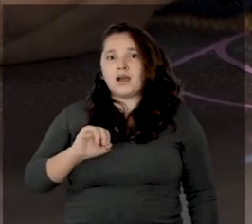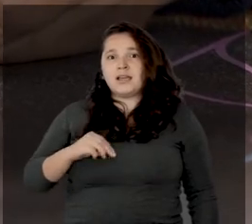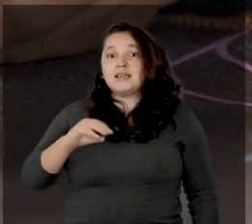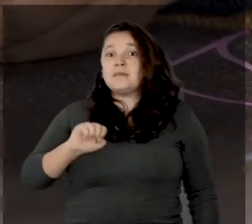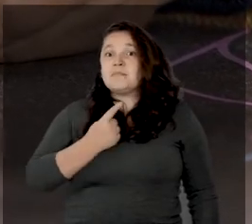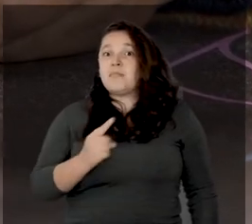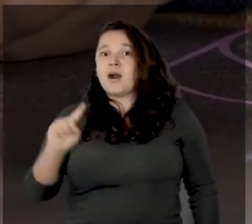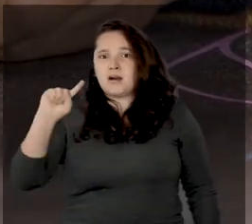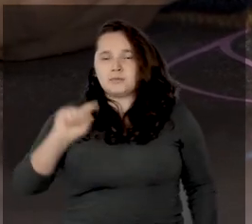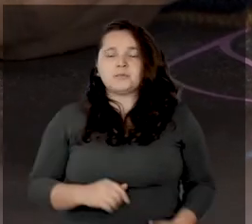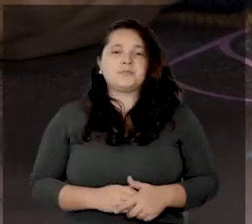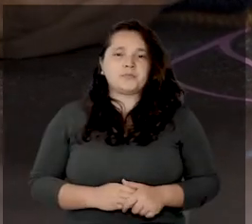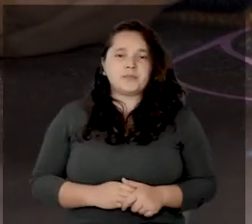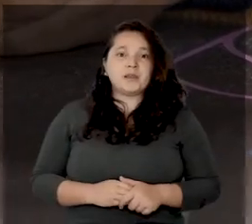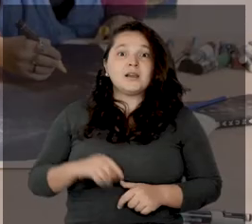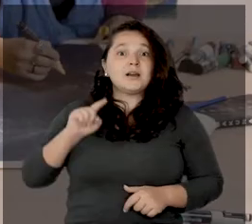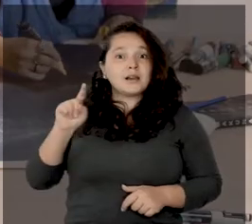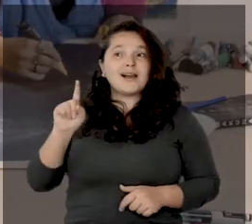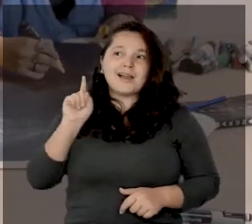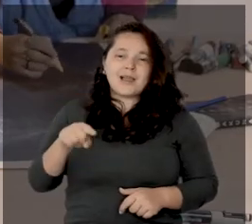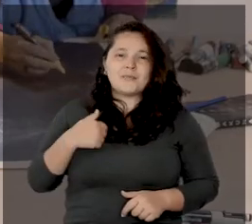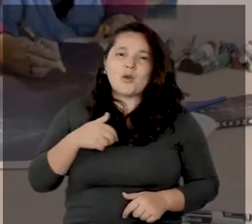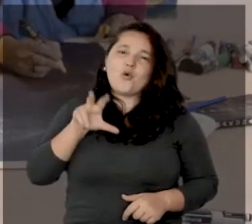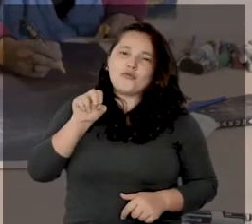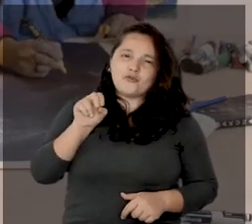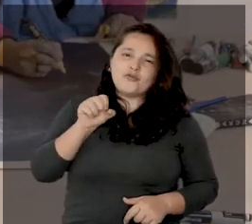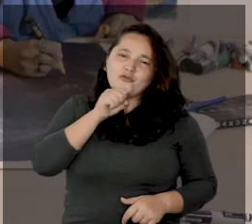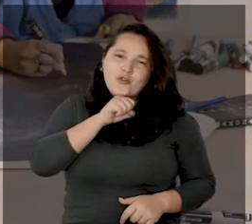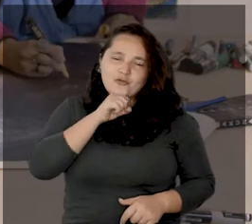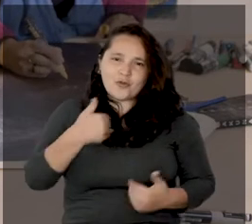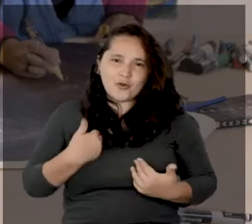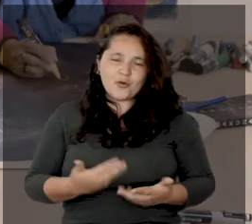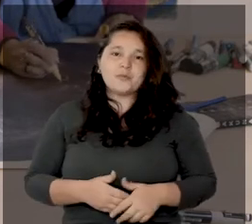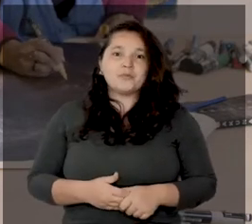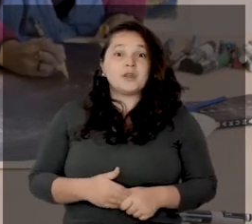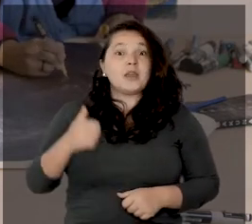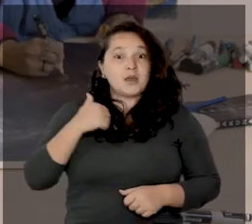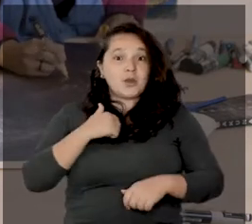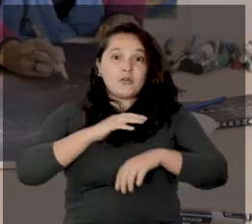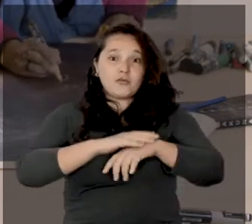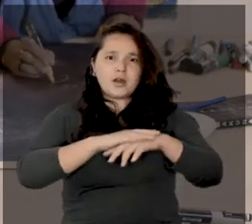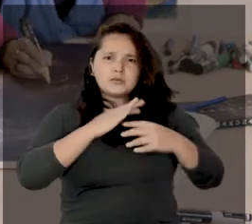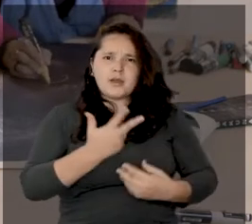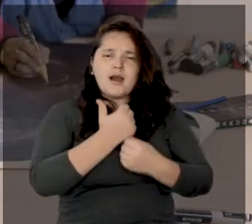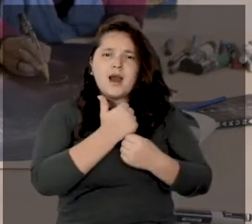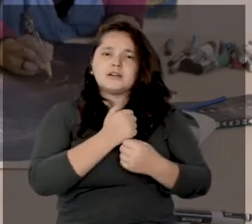por acaso ou não por acaso, acaba sendo o meu avô. E meu trabalho, ele circula muito nesse universo,